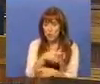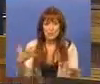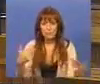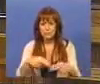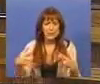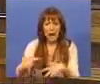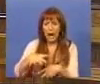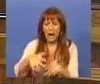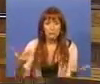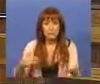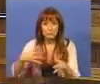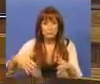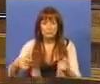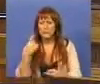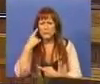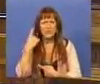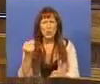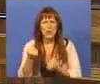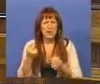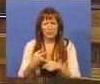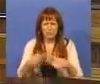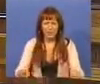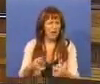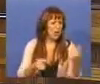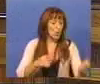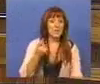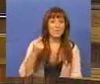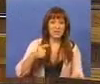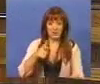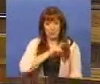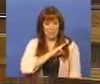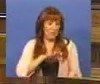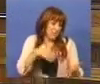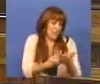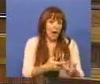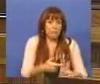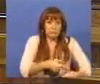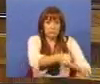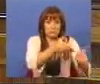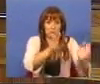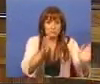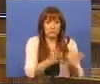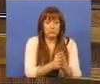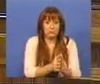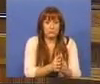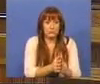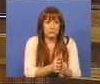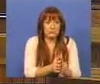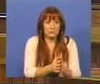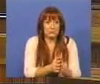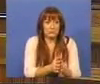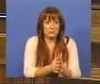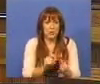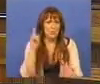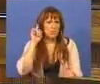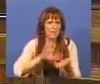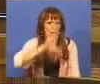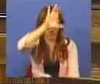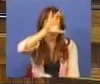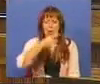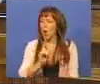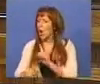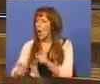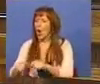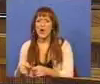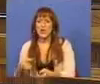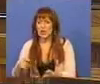figuras. E não consegue distinguir entre donativos em grande montante daquilo